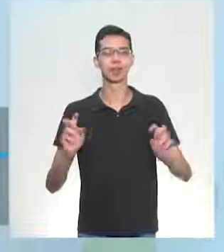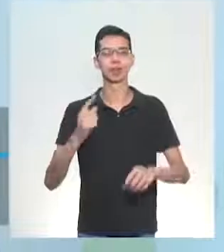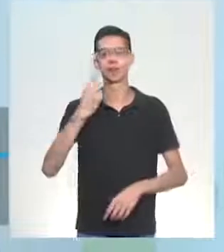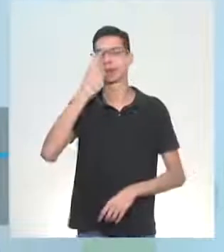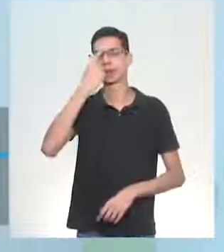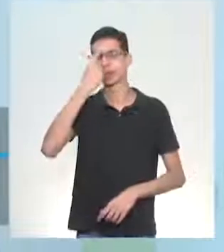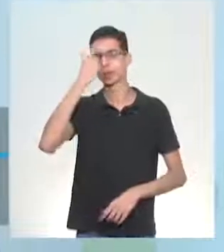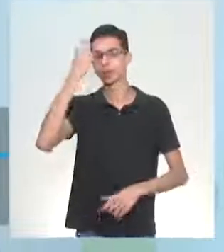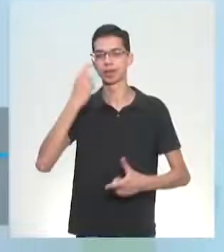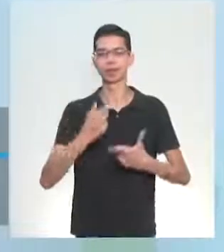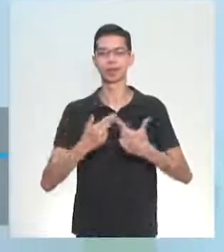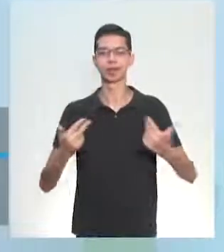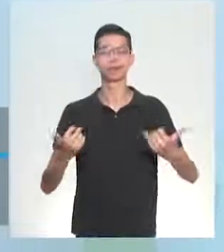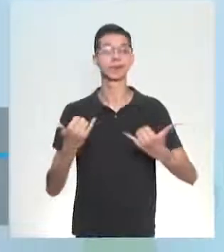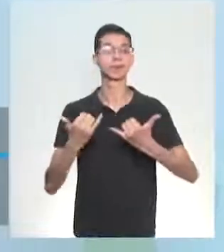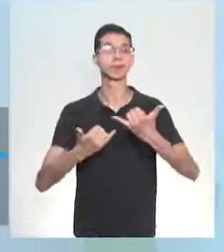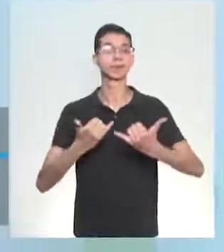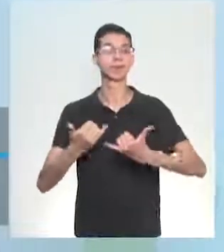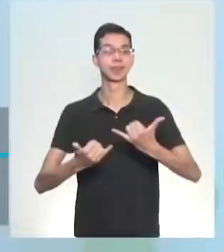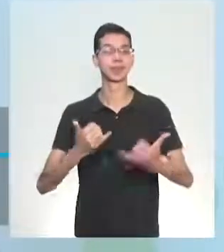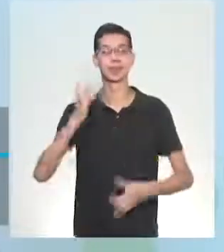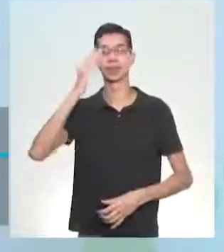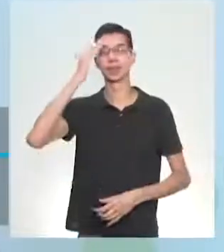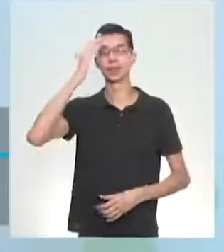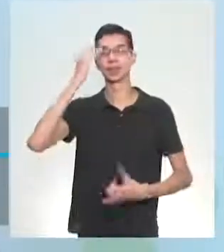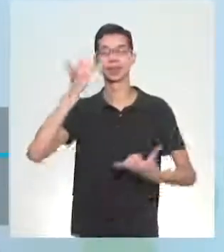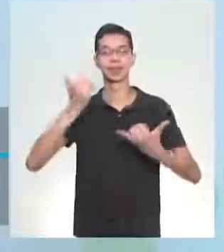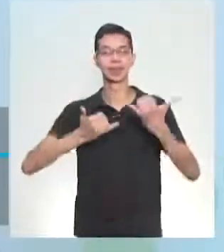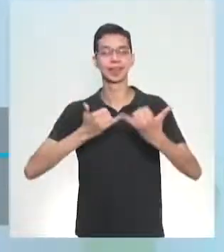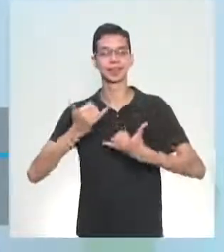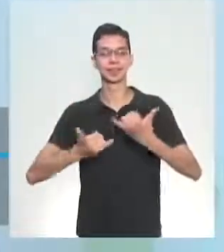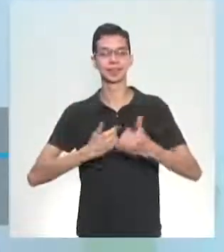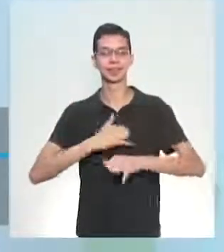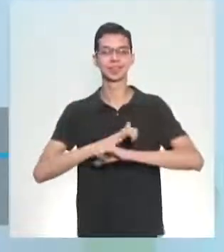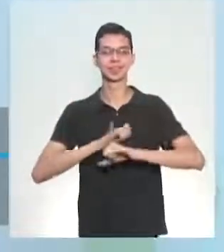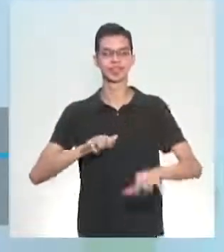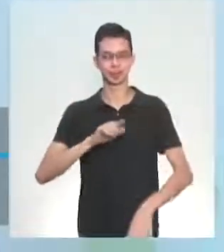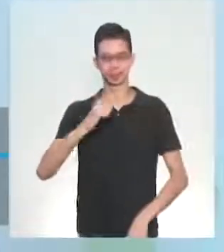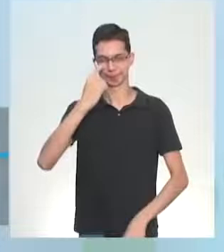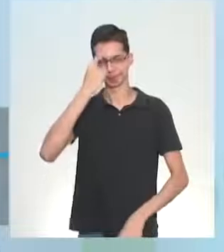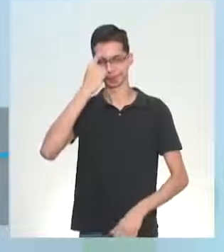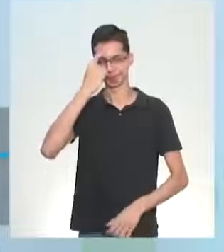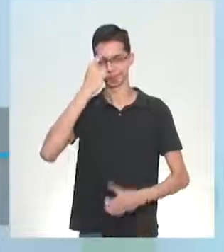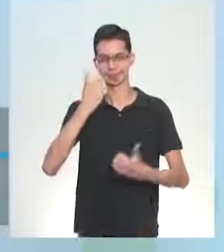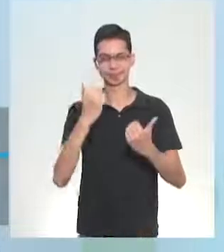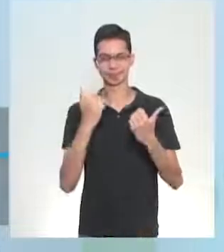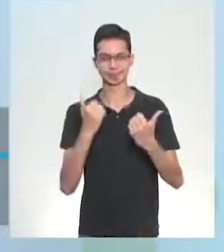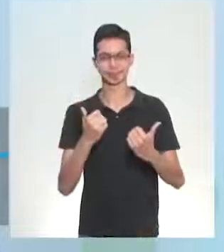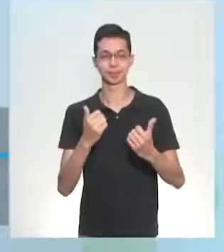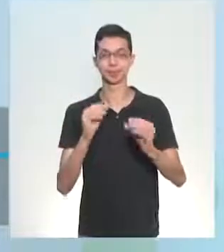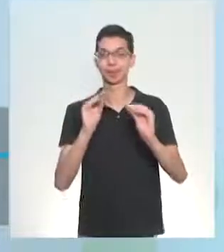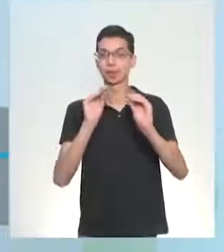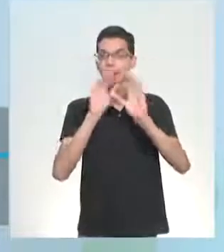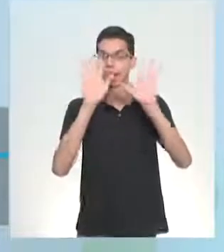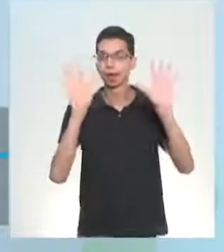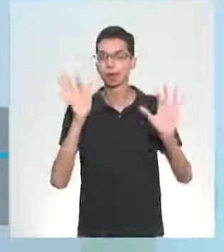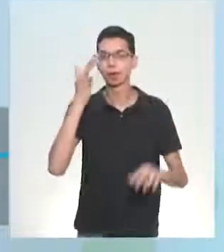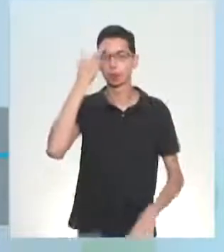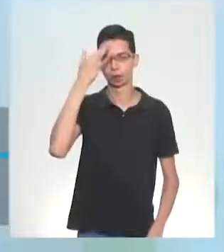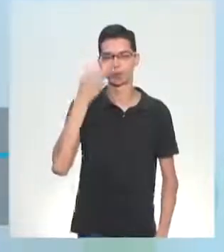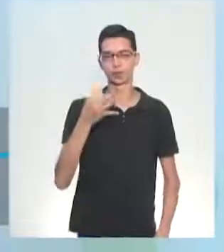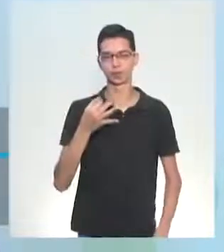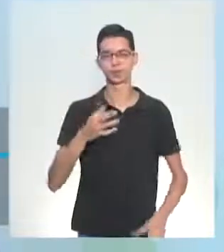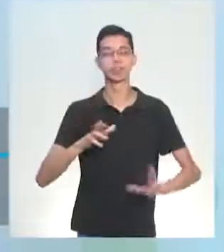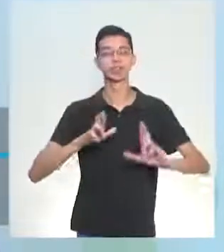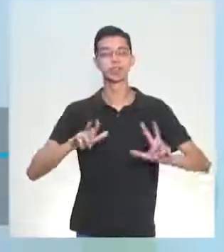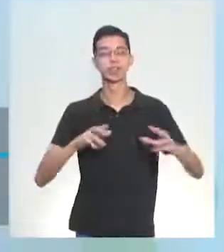criatividade, da brincadeira, do lúdico. Então, eu coloquei para vocês pensarem nesse contexto. E acredito que ficou bem clara a diferença, né, de um meme,